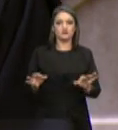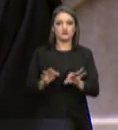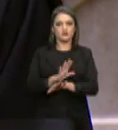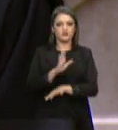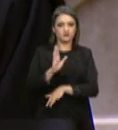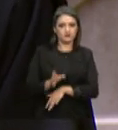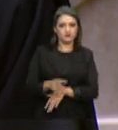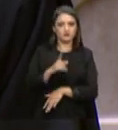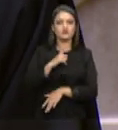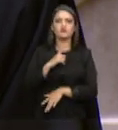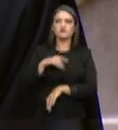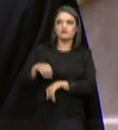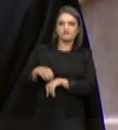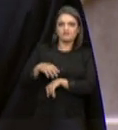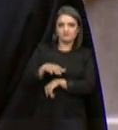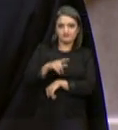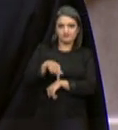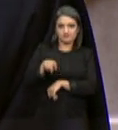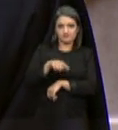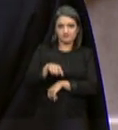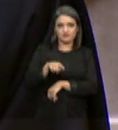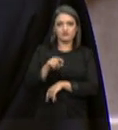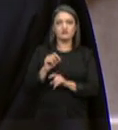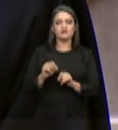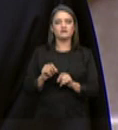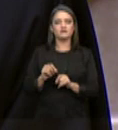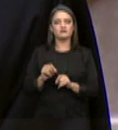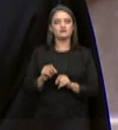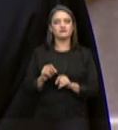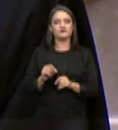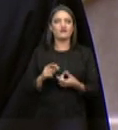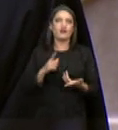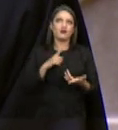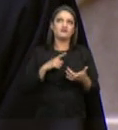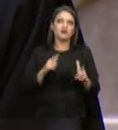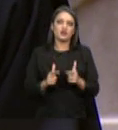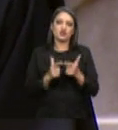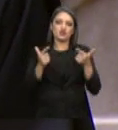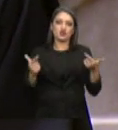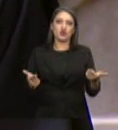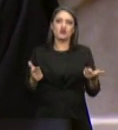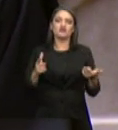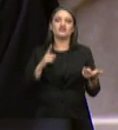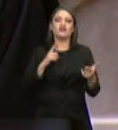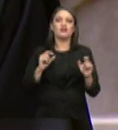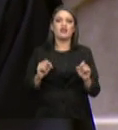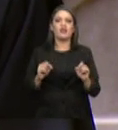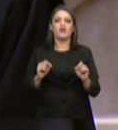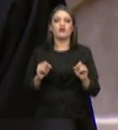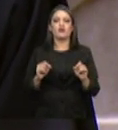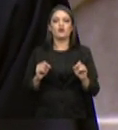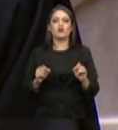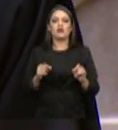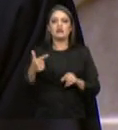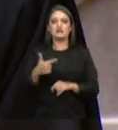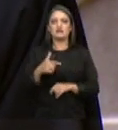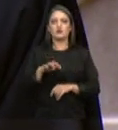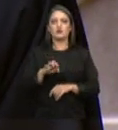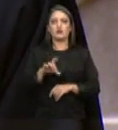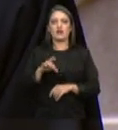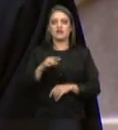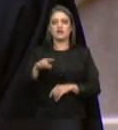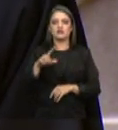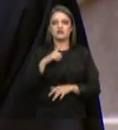compartilhe com vários excelências que tive a grata sorte de apresentar um dos volumes na segunda edição da obra